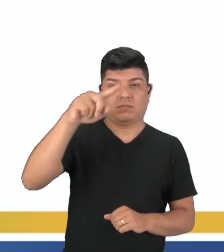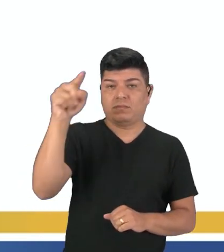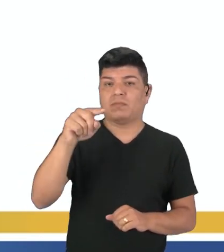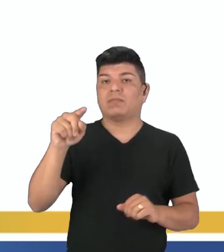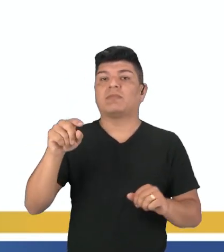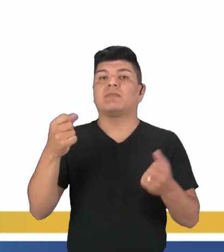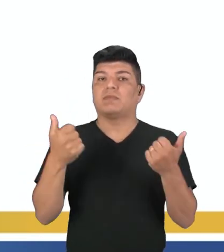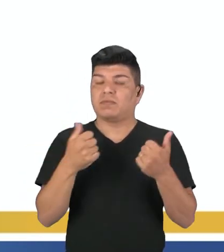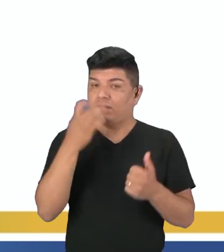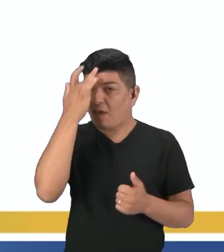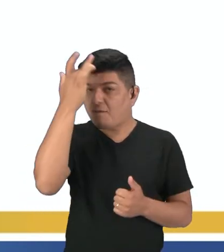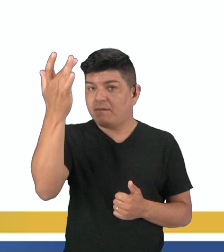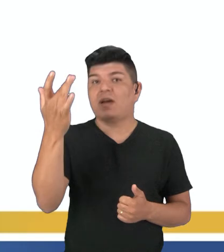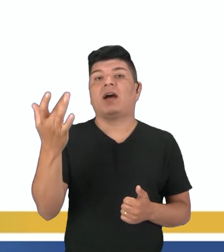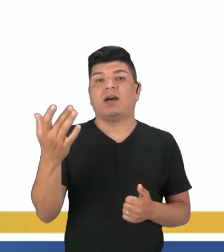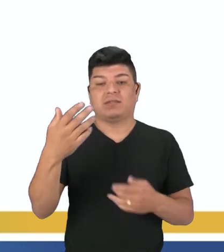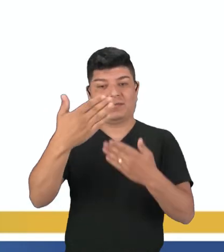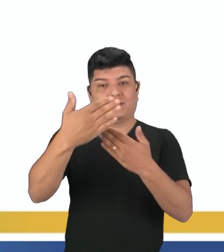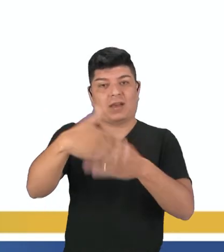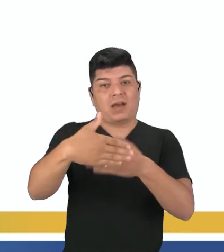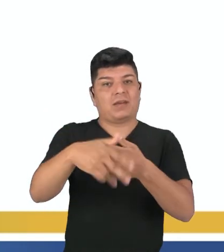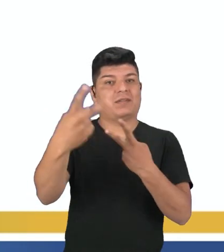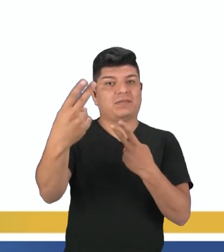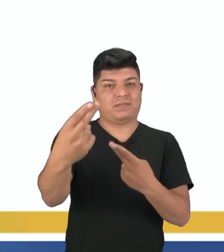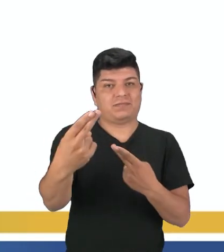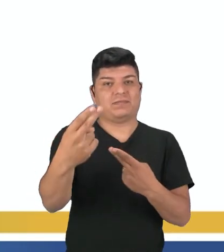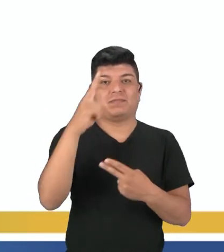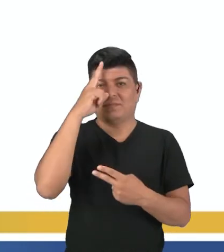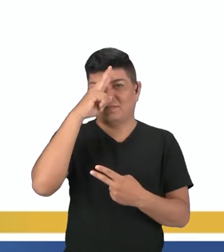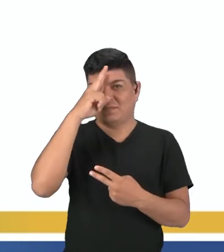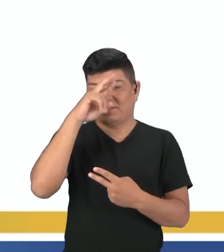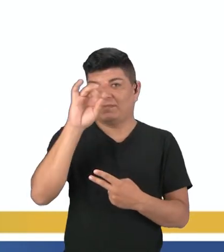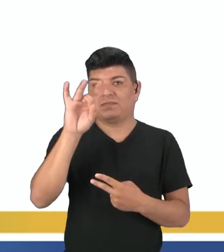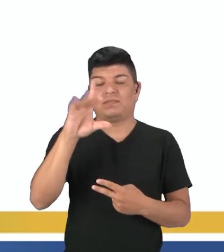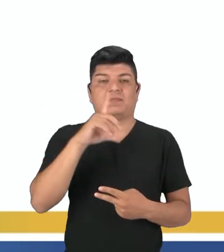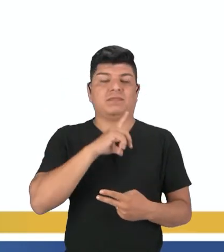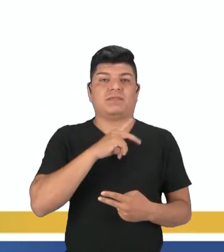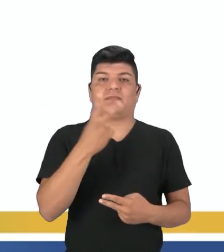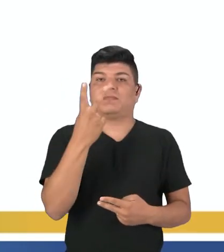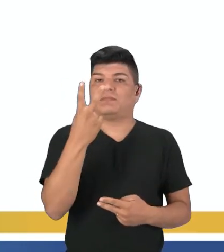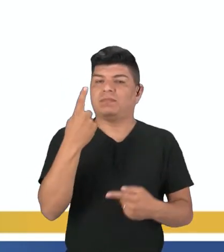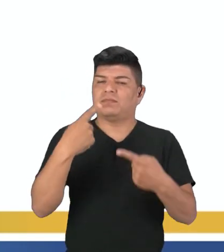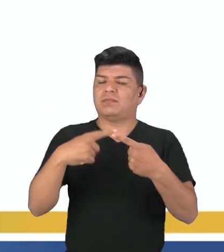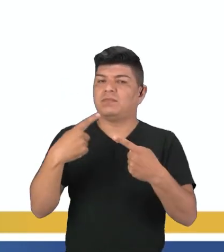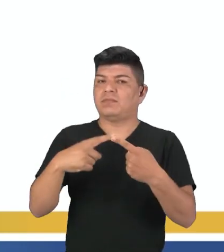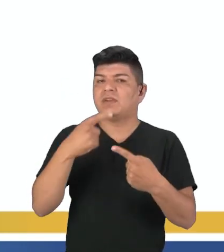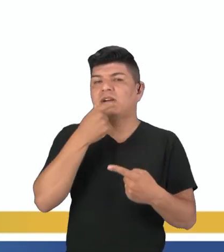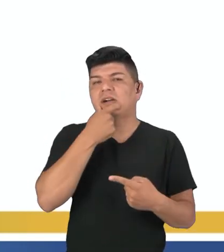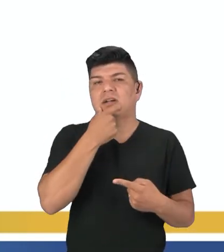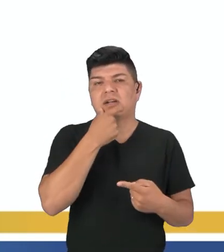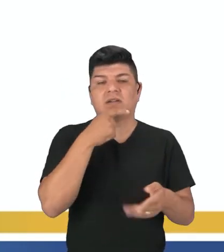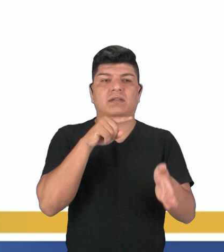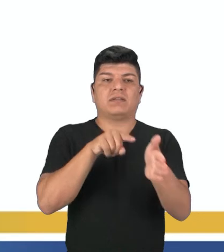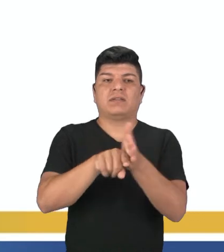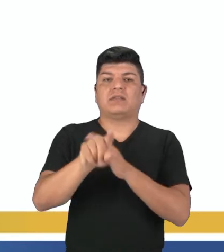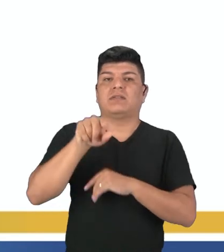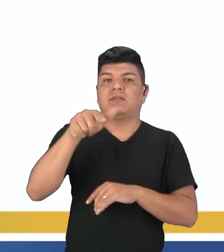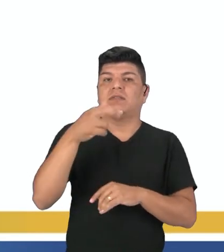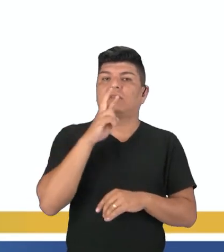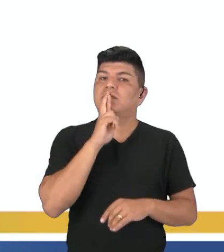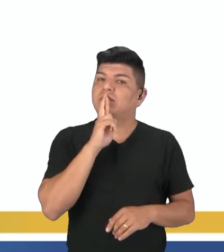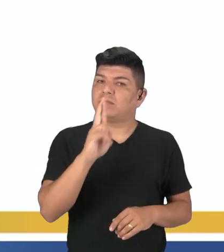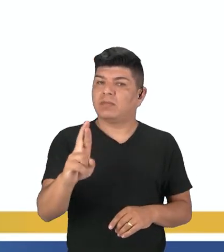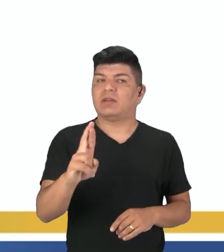tá dada, né? Tomara que a prova seja assim. Lembra que a gente só tem dois porquês no inglês? Um para pergunta e